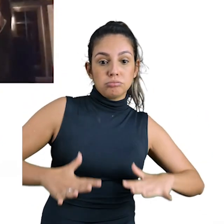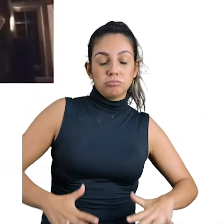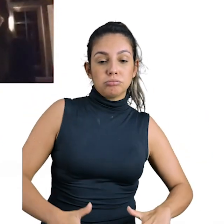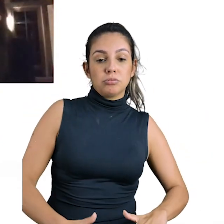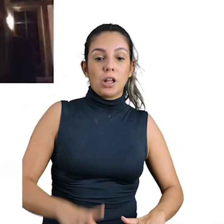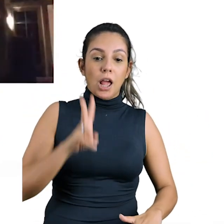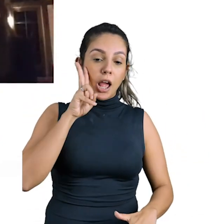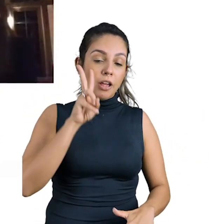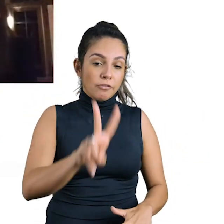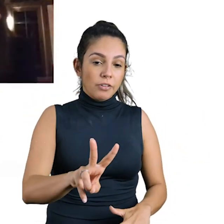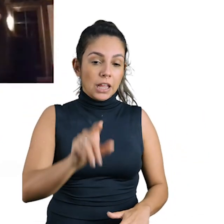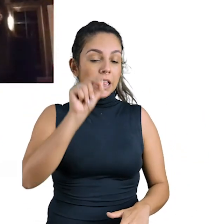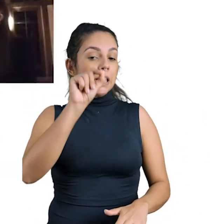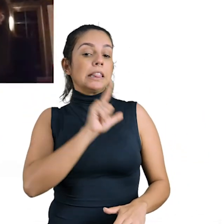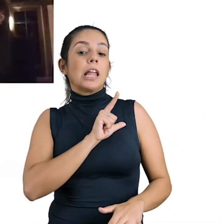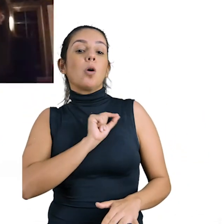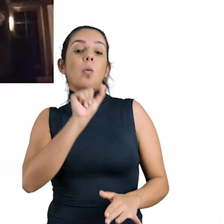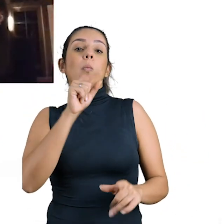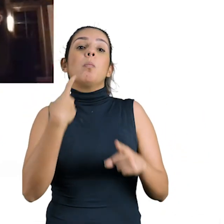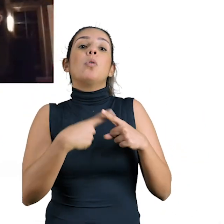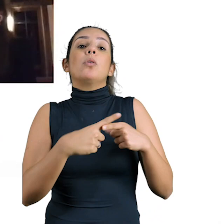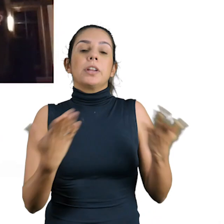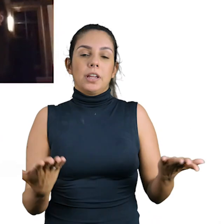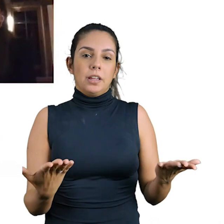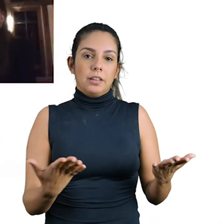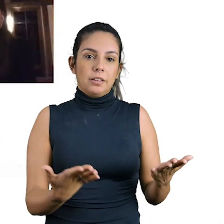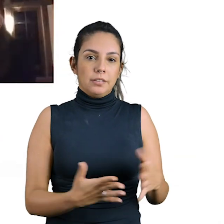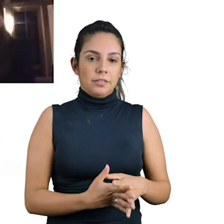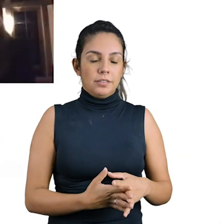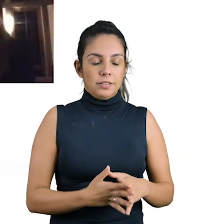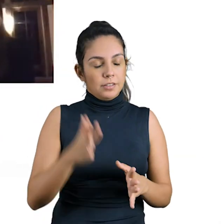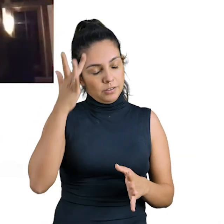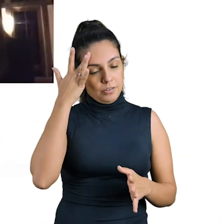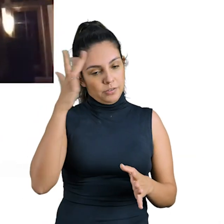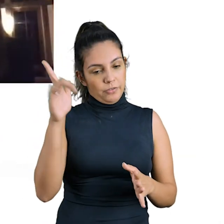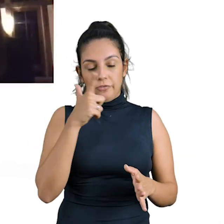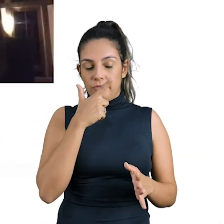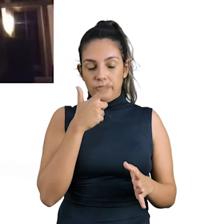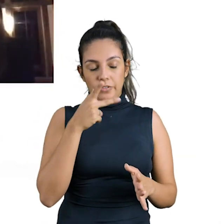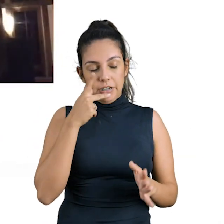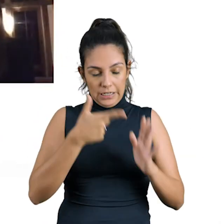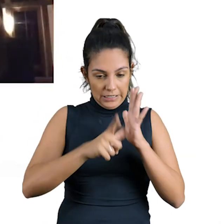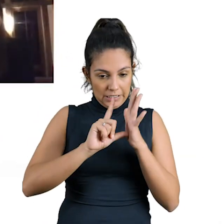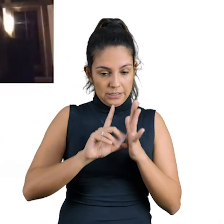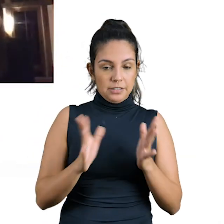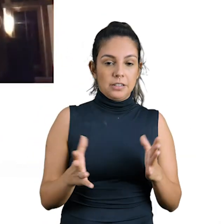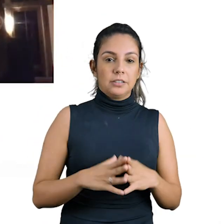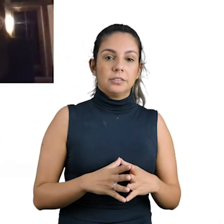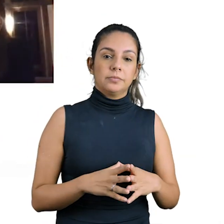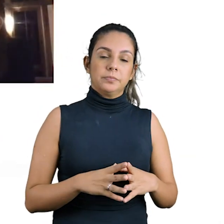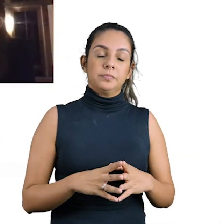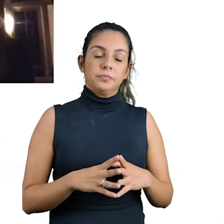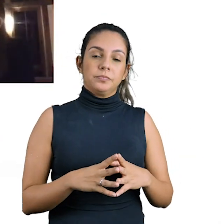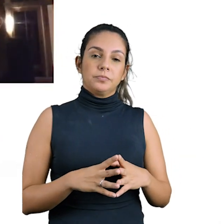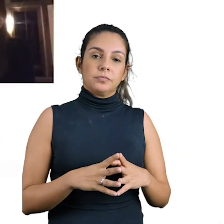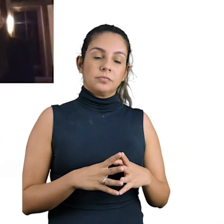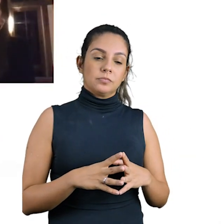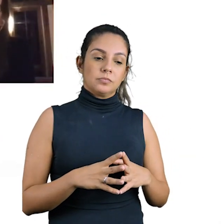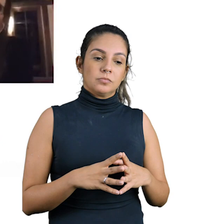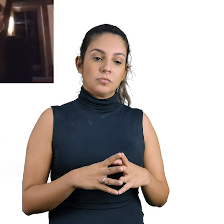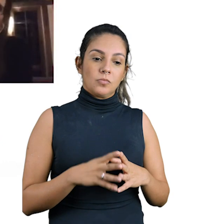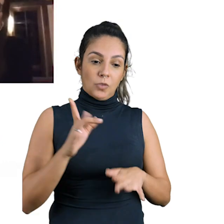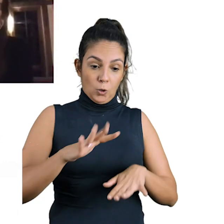momento. Mas eu acho que se nós falamos aqui, nem sei mais se falamos antes de estar no ar ou falamos já no ar, mas